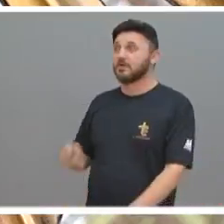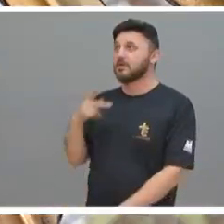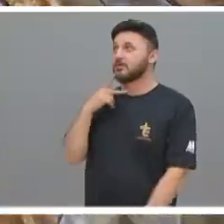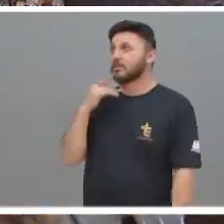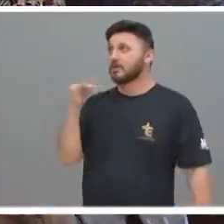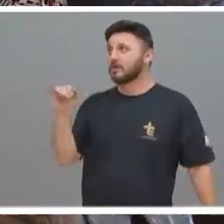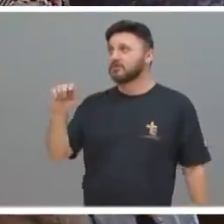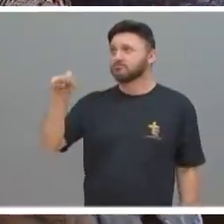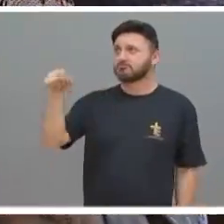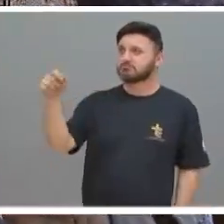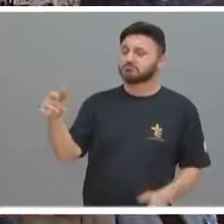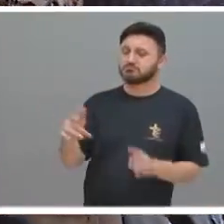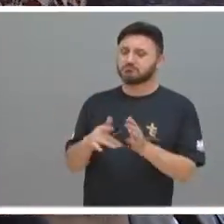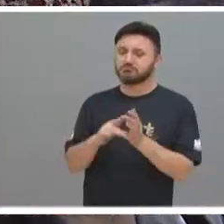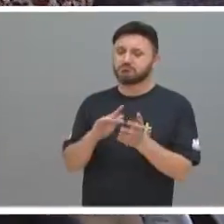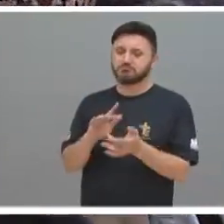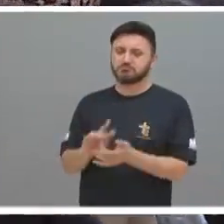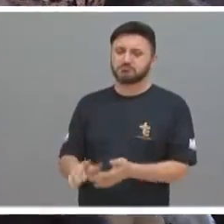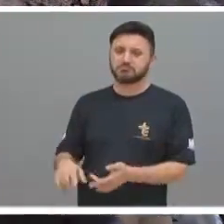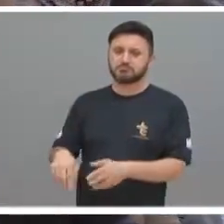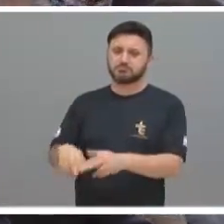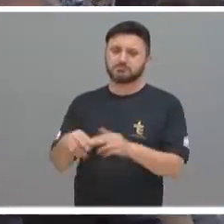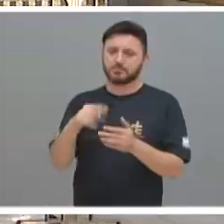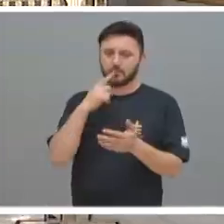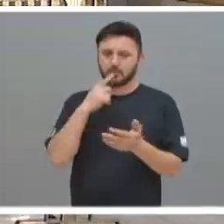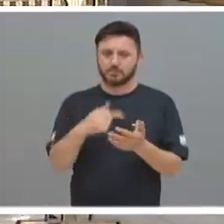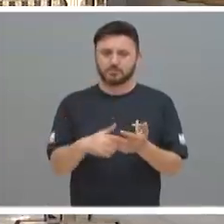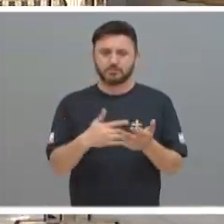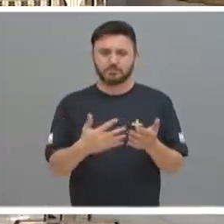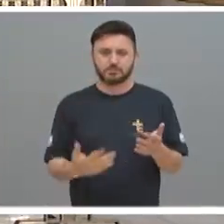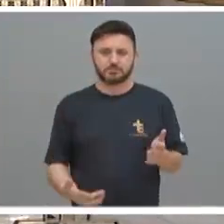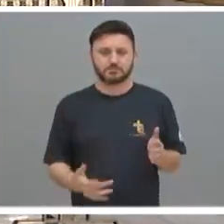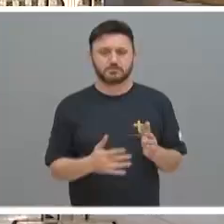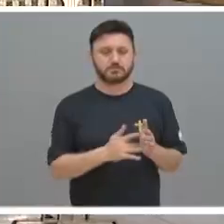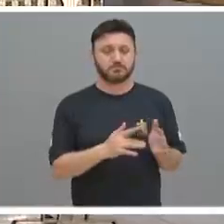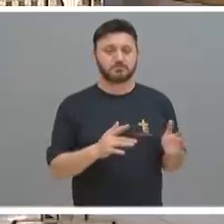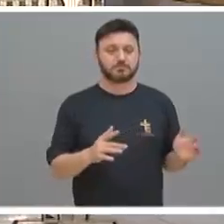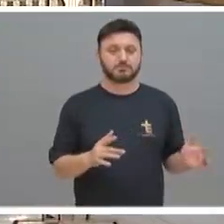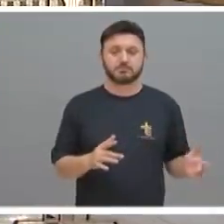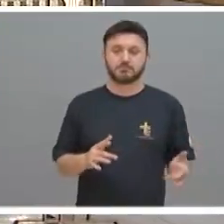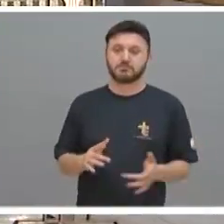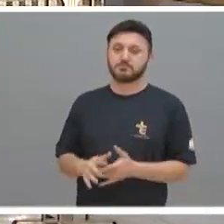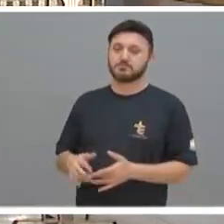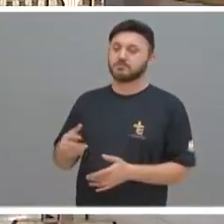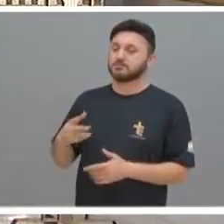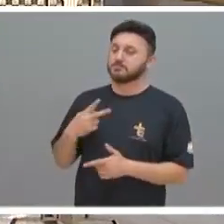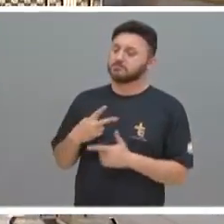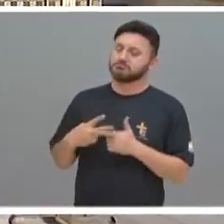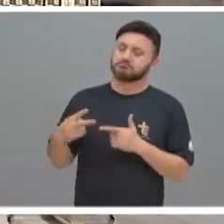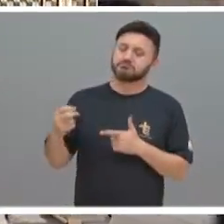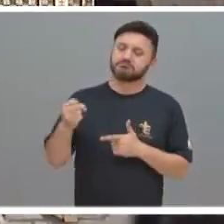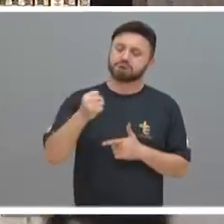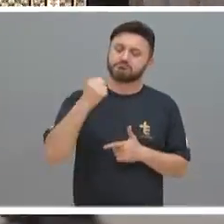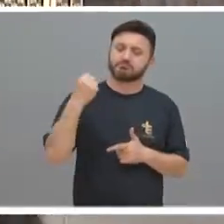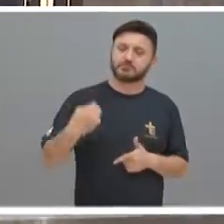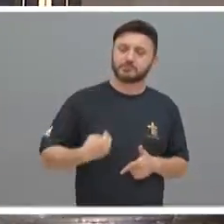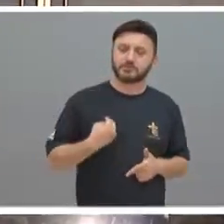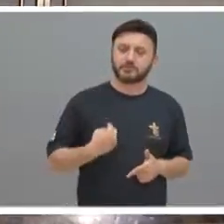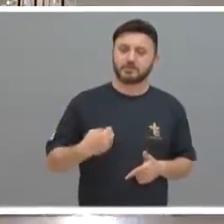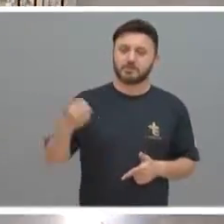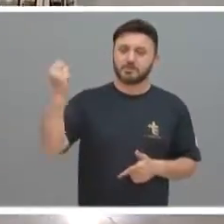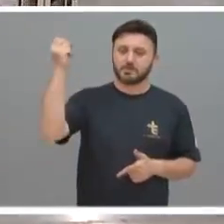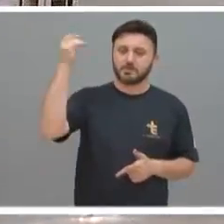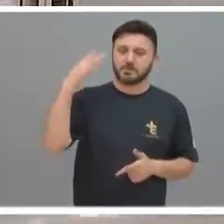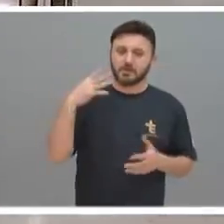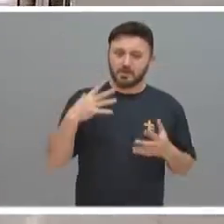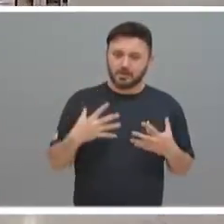de Jesus, pelo sangue de Jesus, tomo posse da